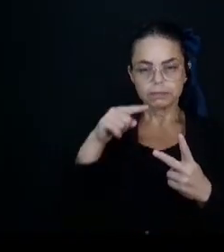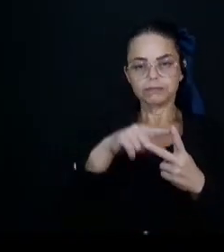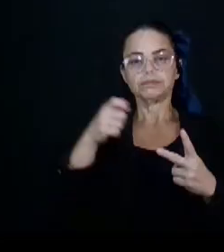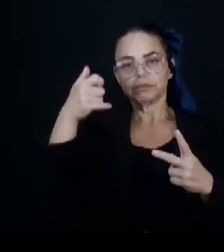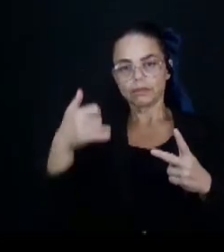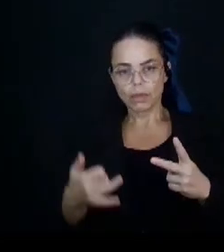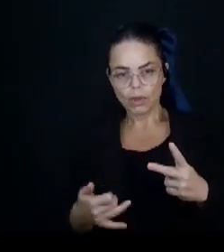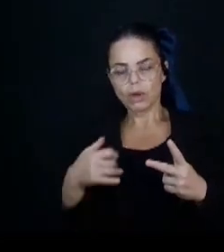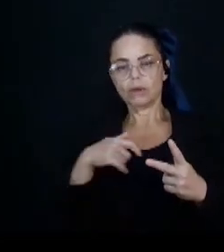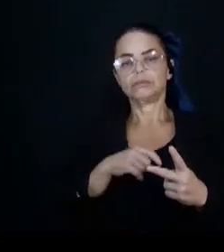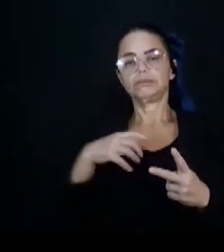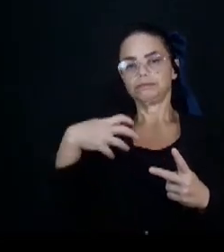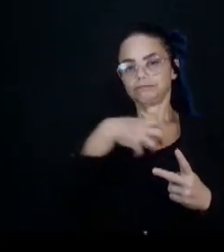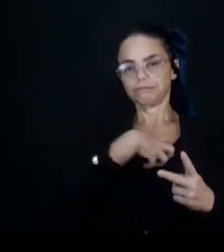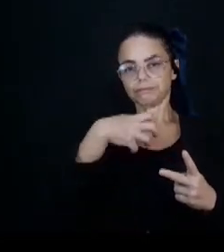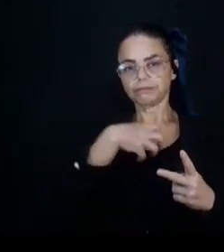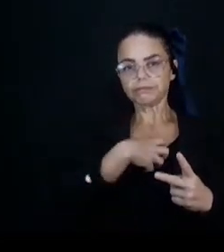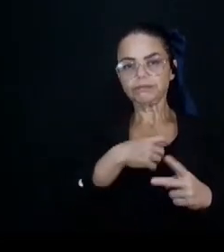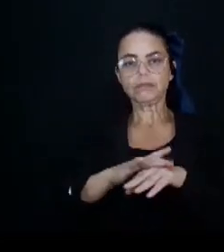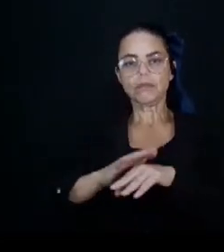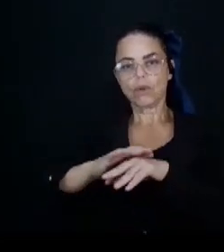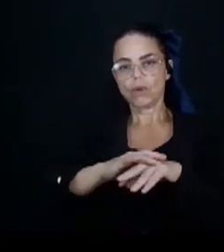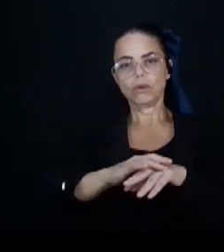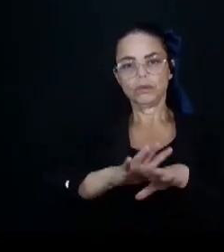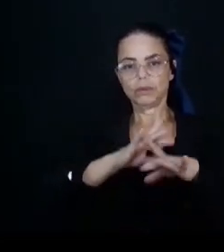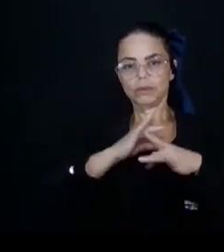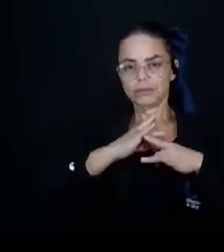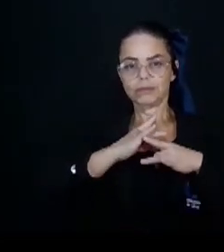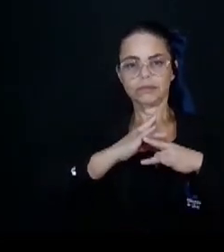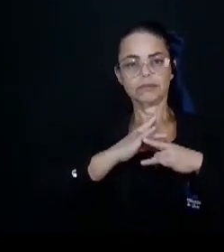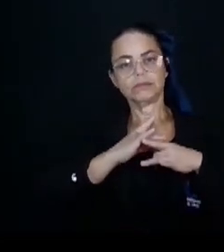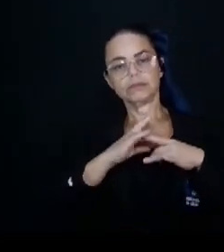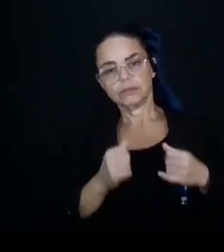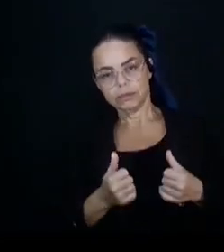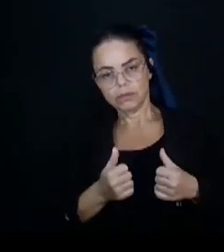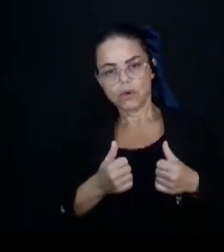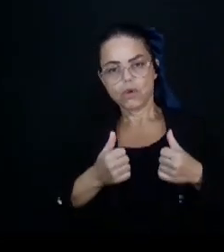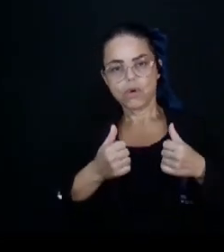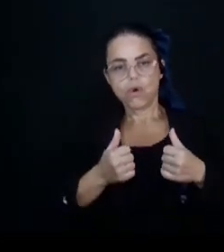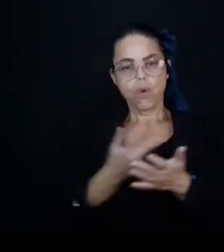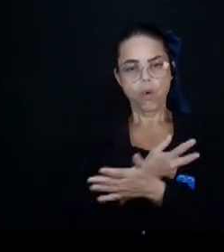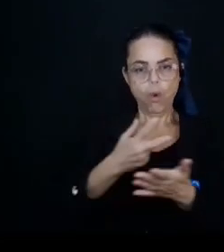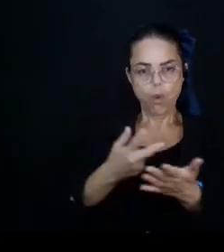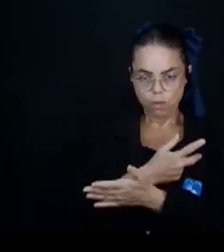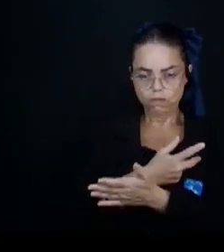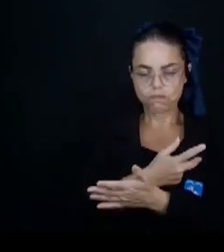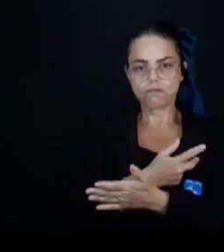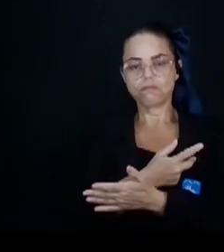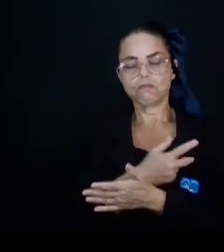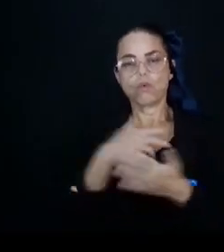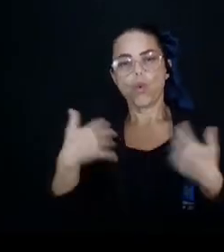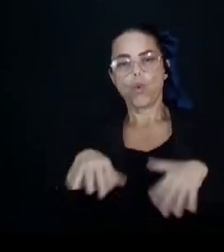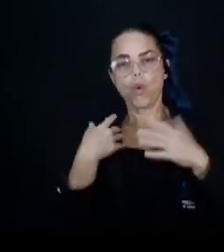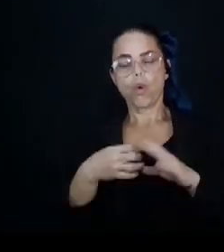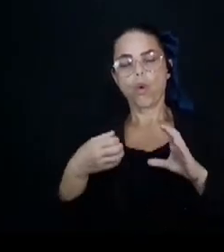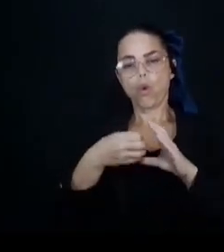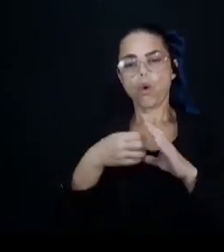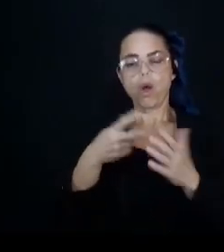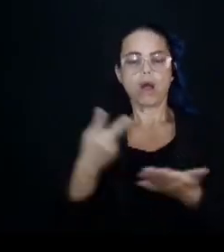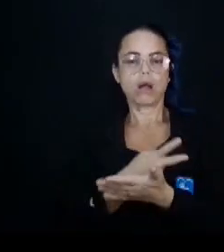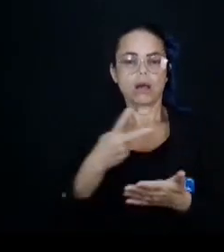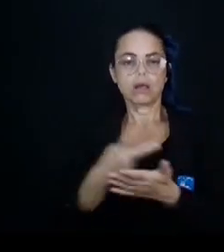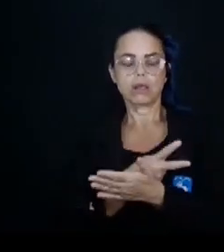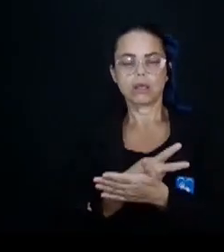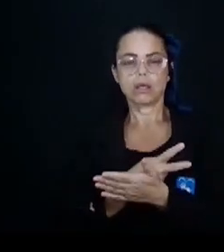que a doença se manifesta no corpo é ou produzindo errado, e aí vai ter um monte de célula errada lá no hemograma, ou